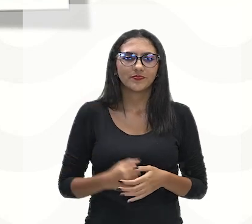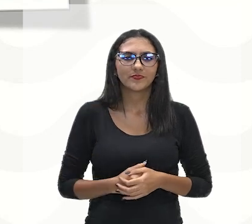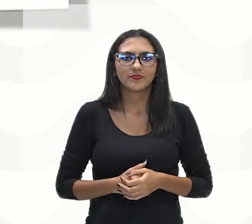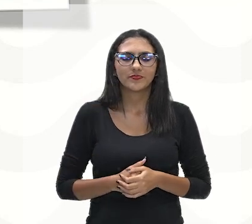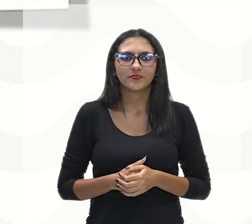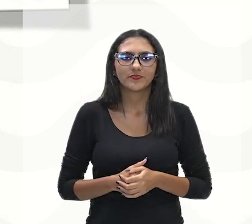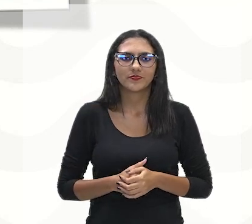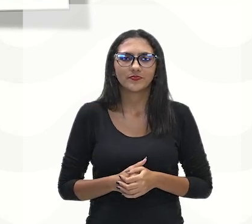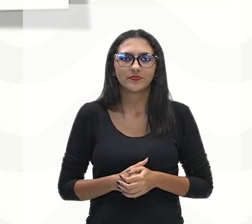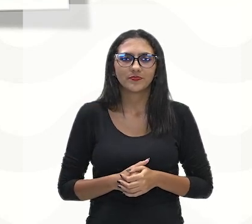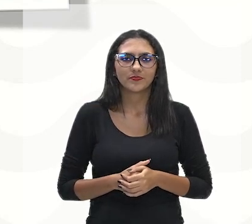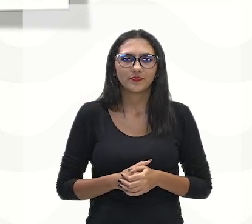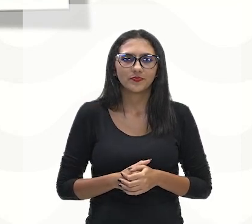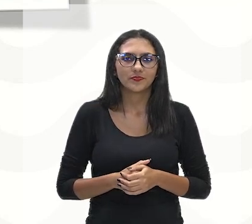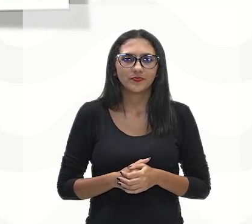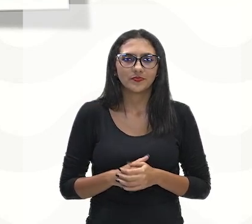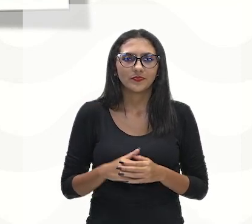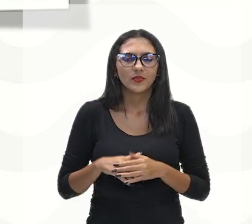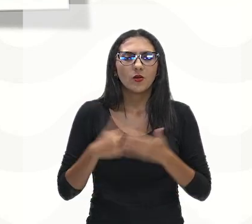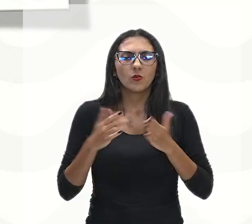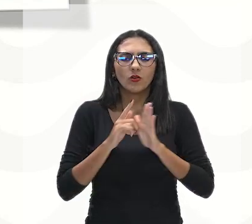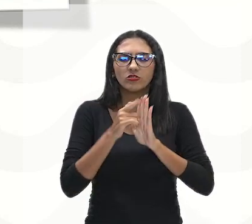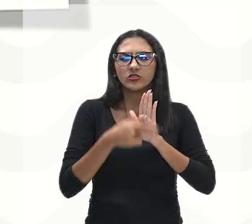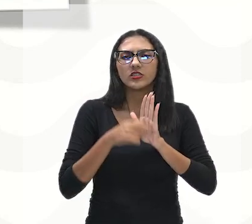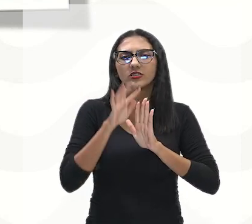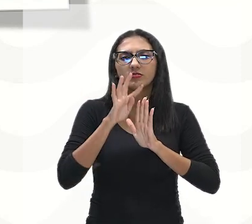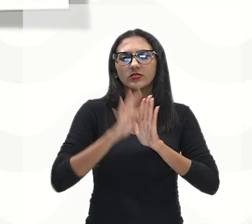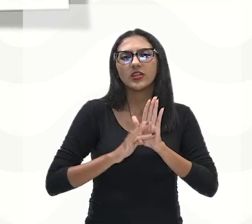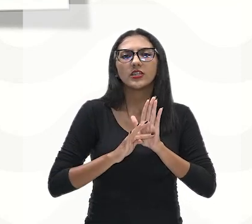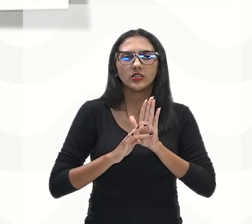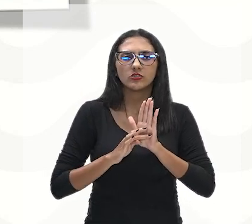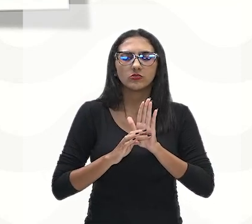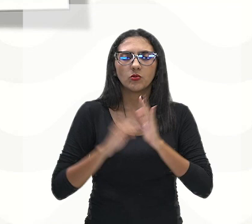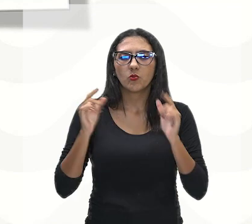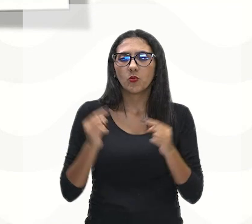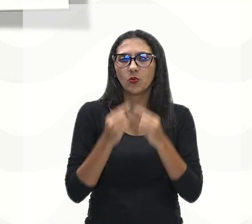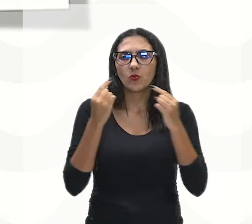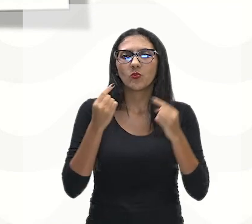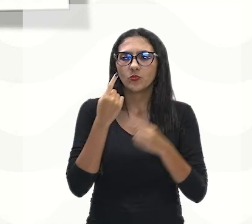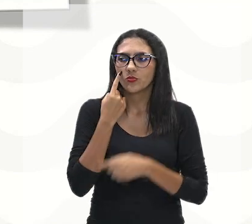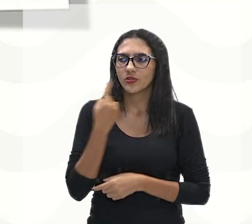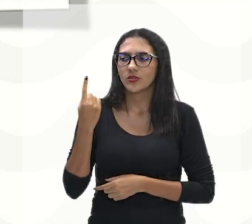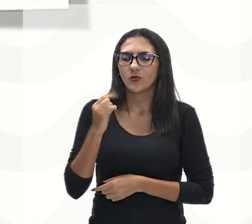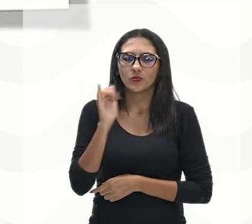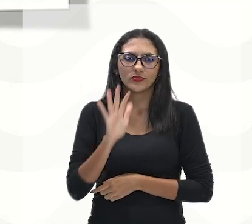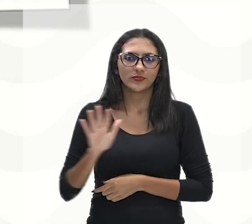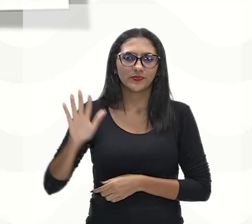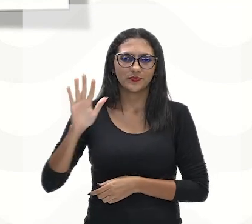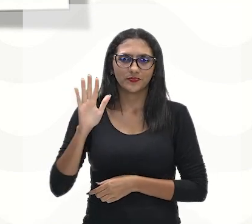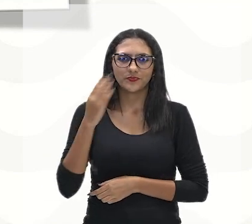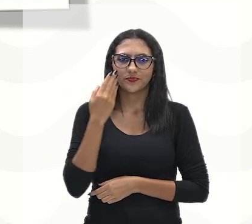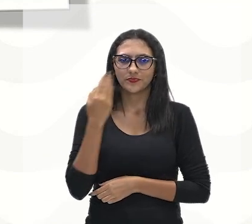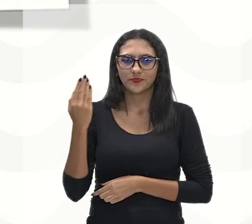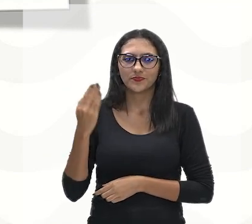Qual gênero textual está representado na imagem? Então, nós temos aqui